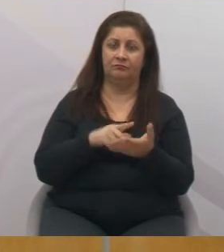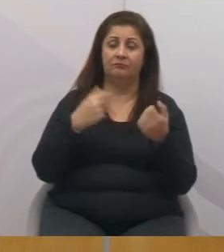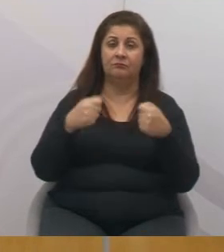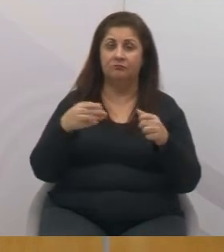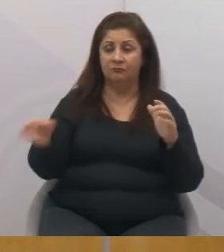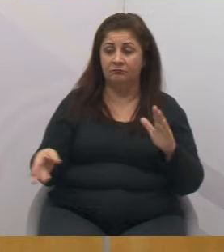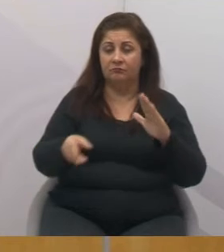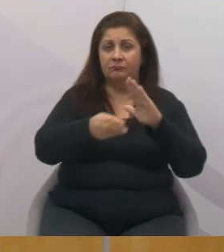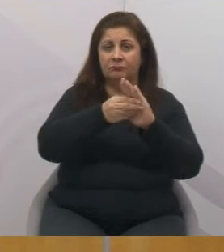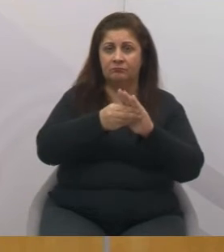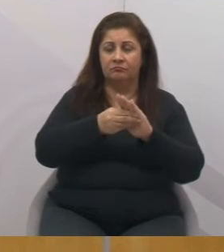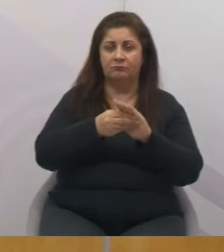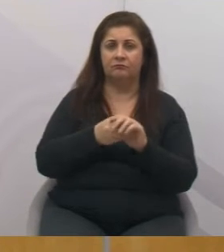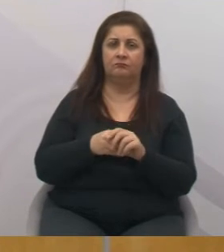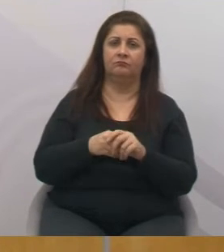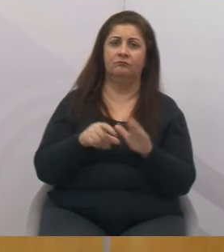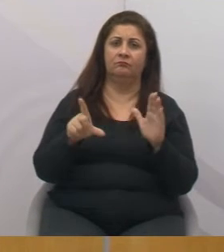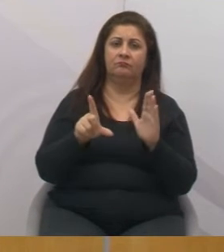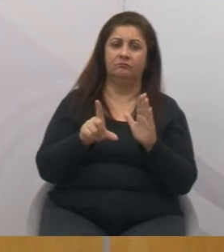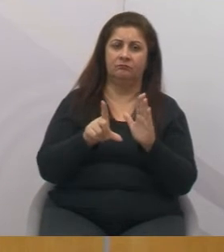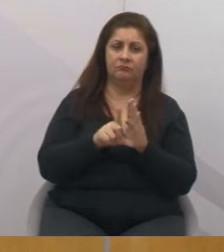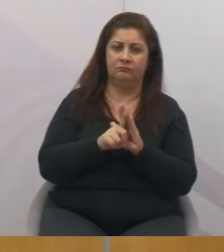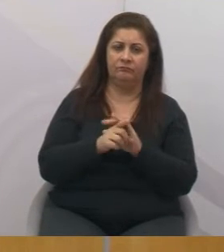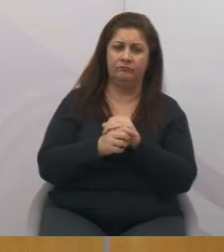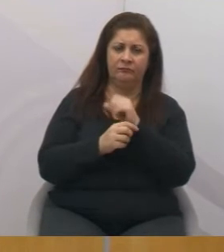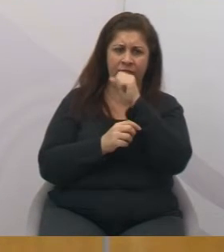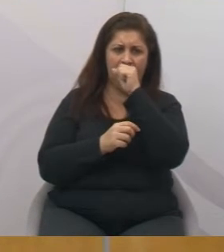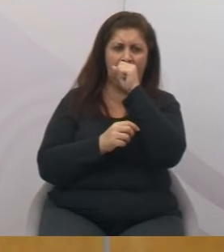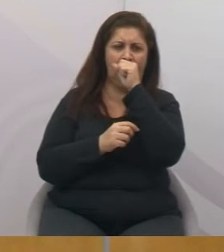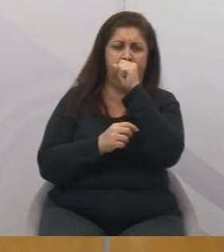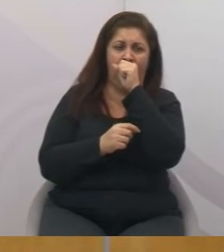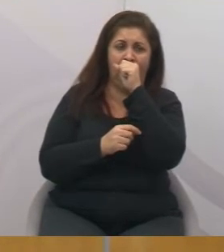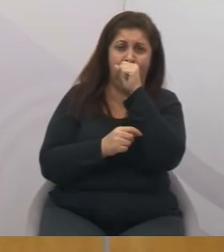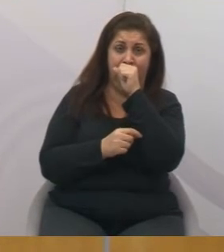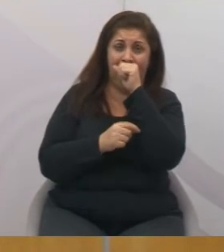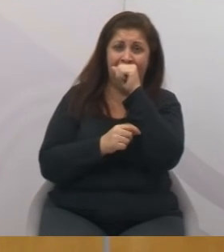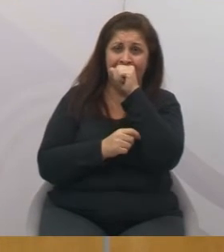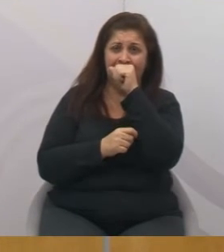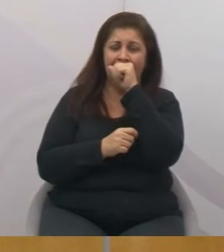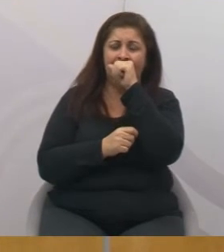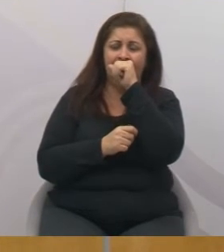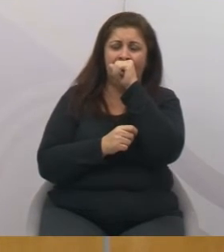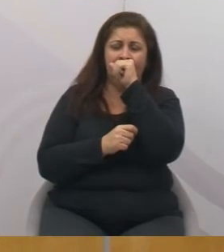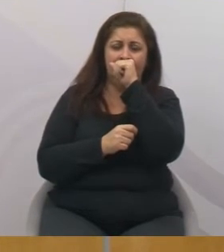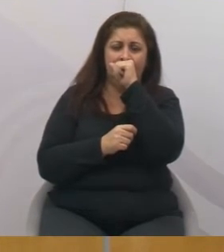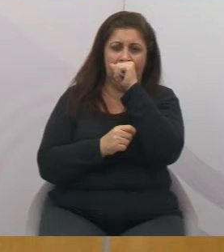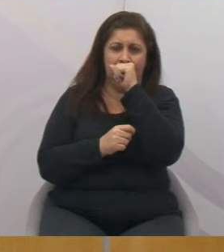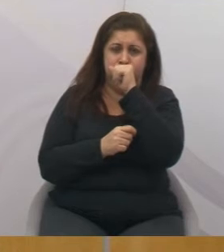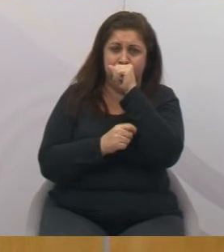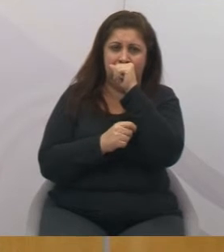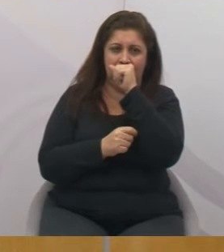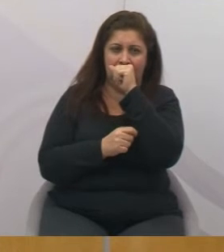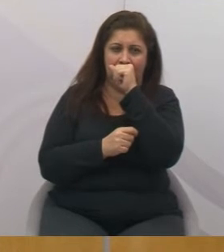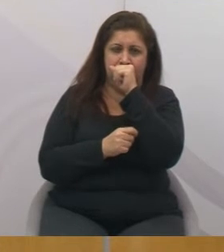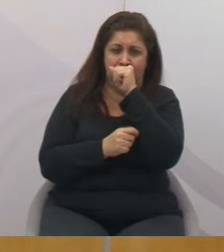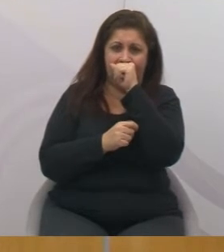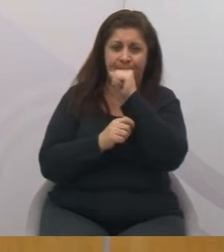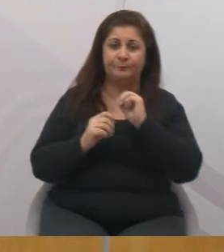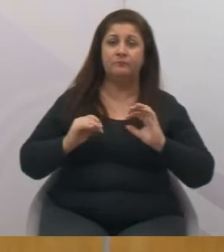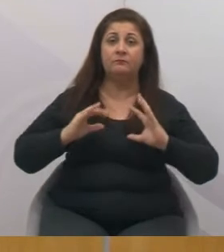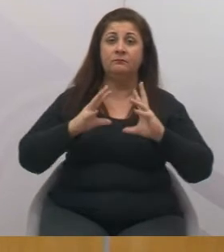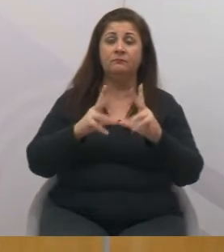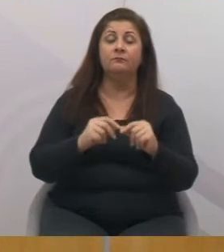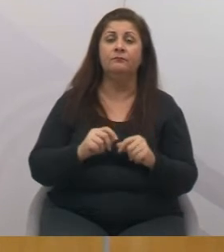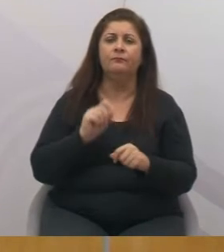complementação legislativa para que possa produzir o seu efeito. E de que adianta tudo isso? Nós utilizarmos